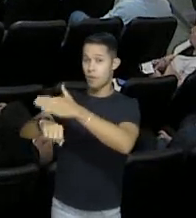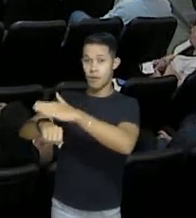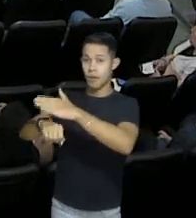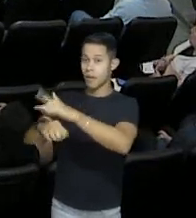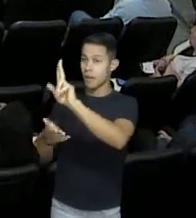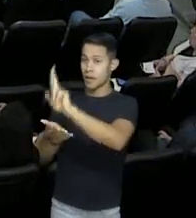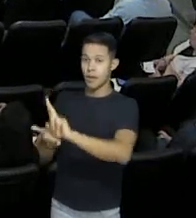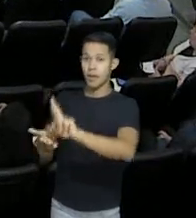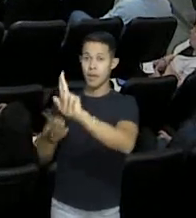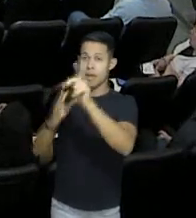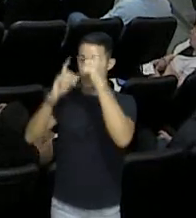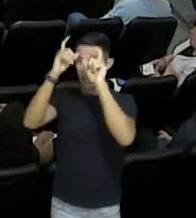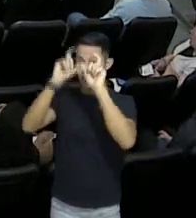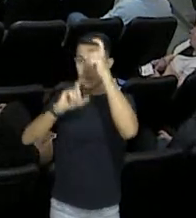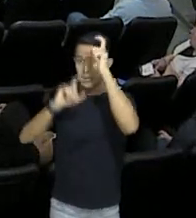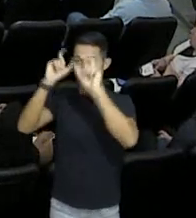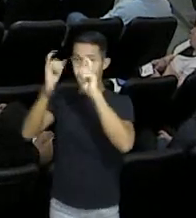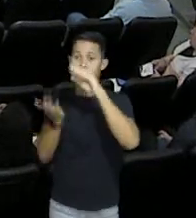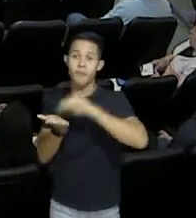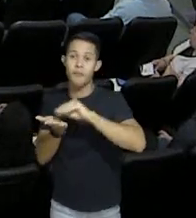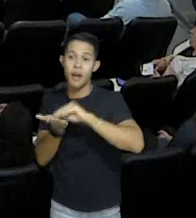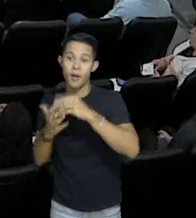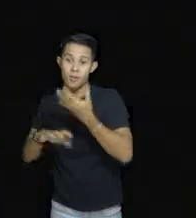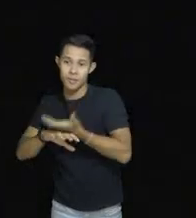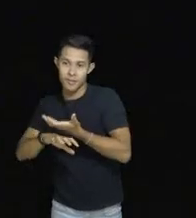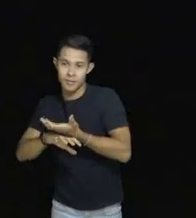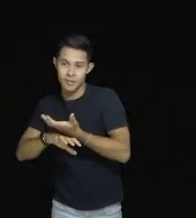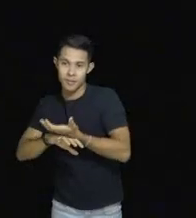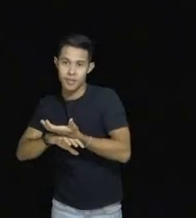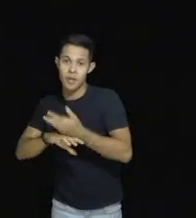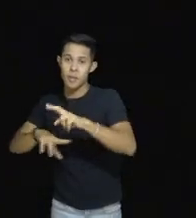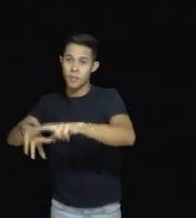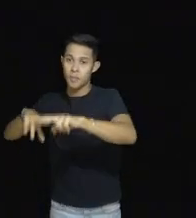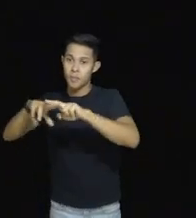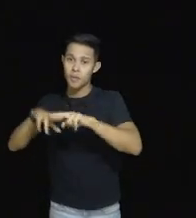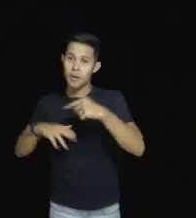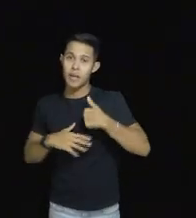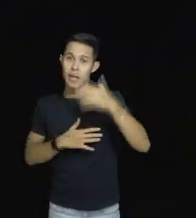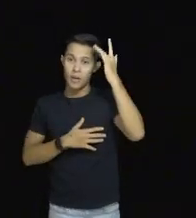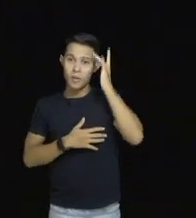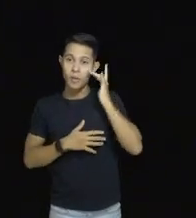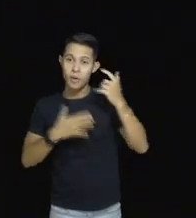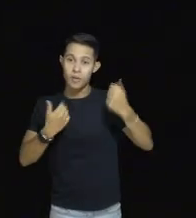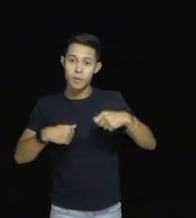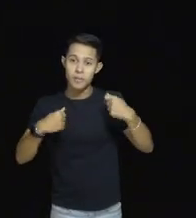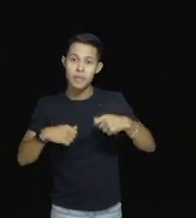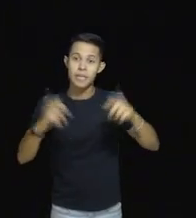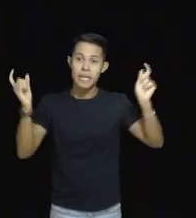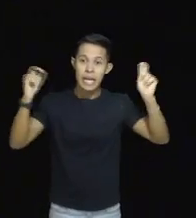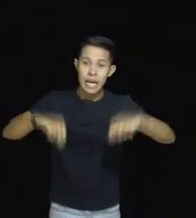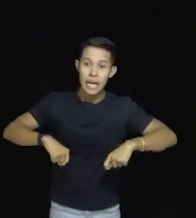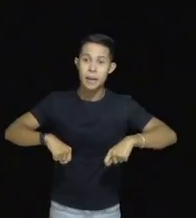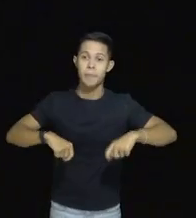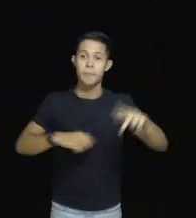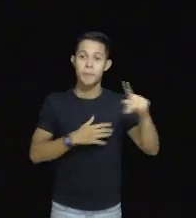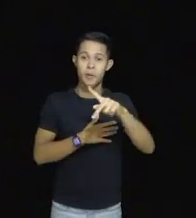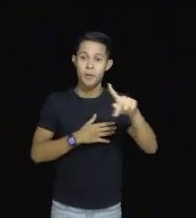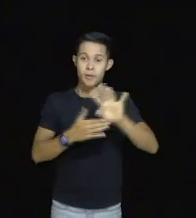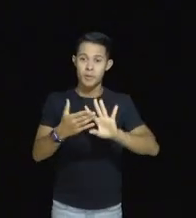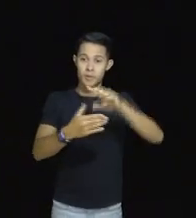transtornos. Concordam? Sim. Então, assim, eu acho que precisa também de capacitação para professores. Tem